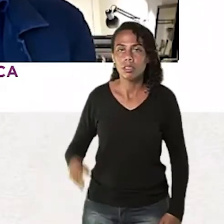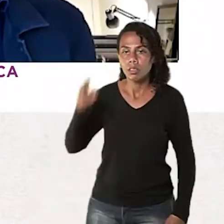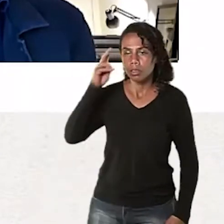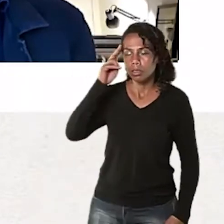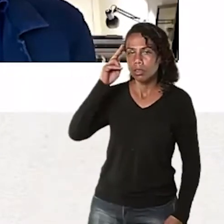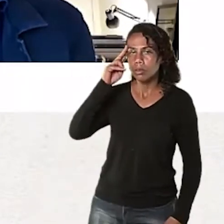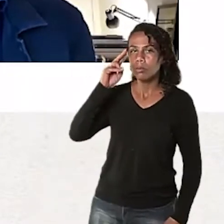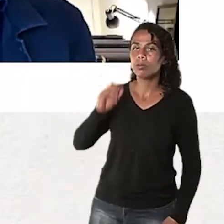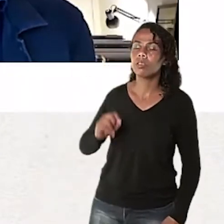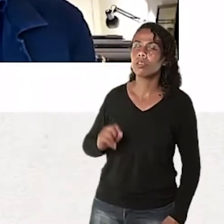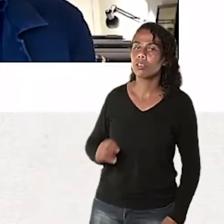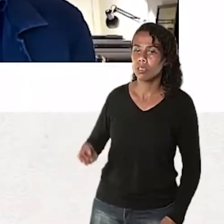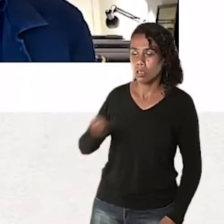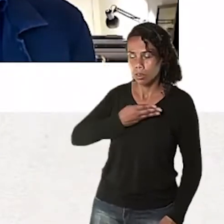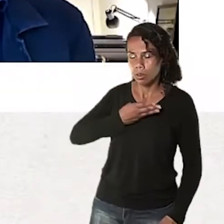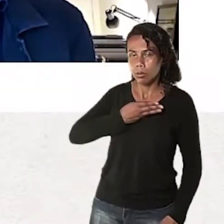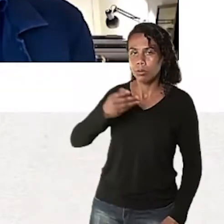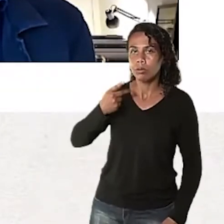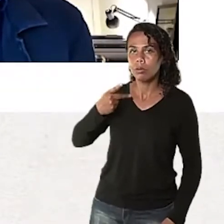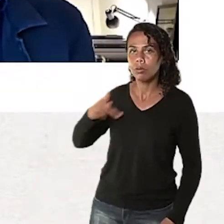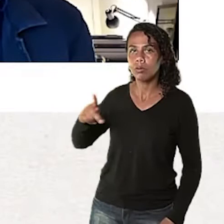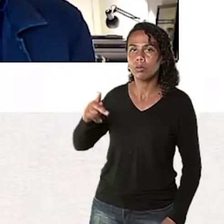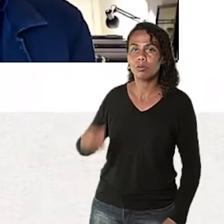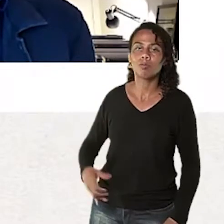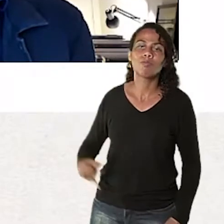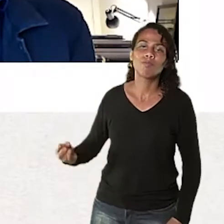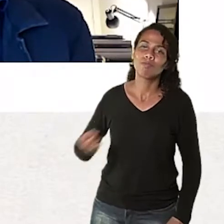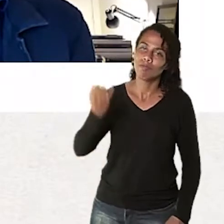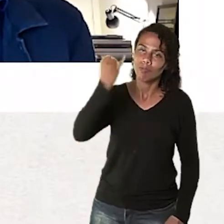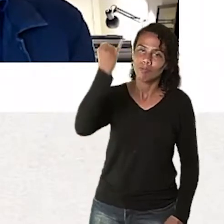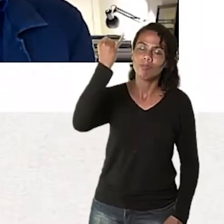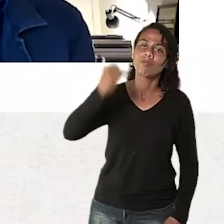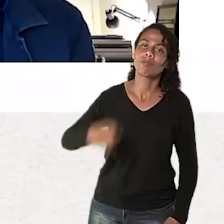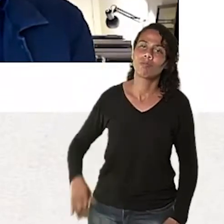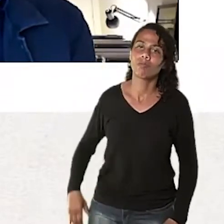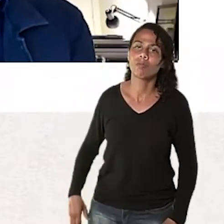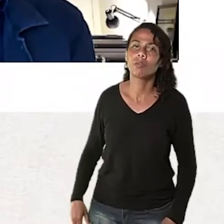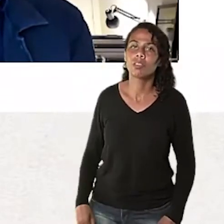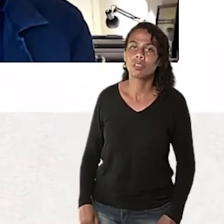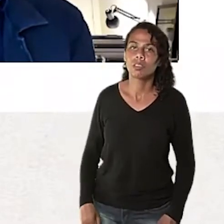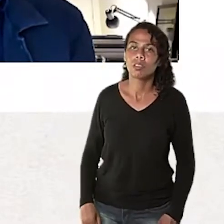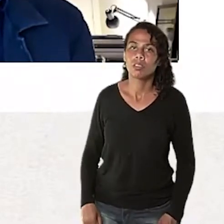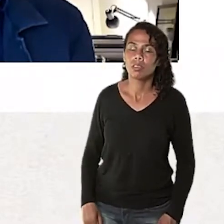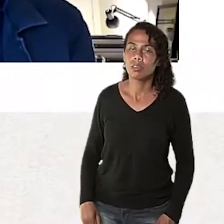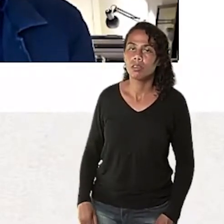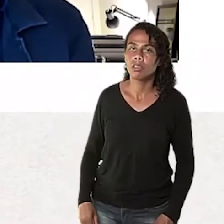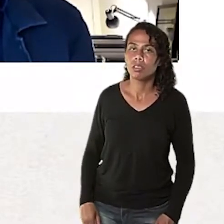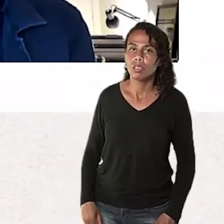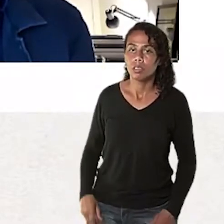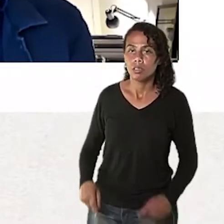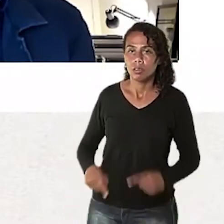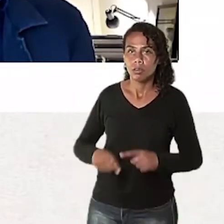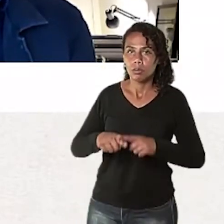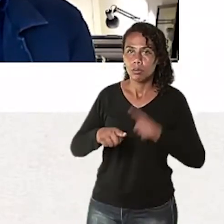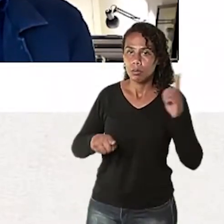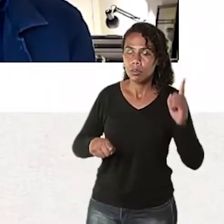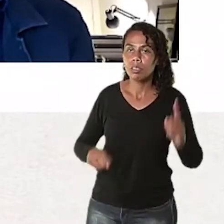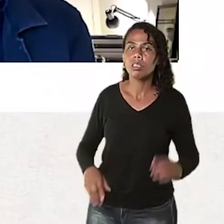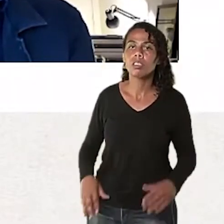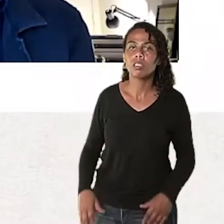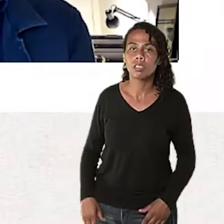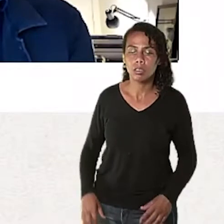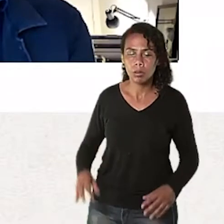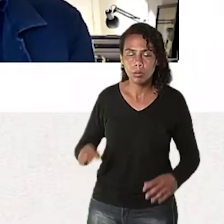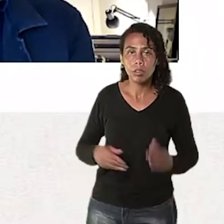coisa maravilhosa. Muito bom. Rodrigo Lacerda. A primeira coisa que ele faz chutar, tirar esses livros do catálogo da